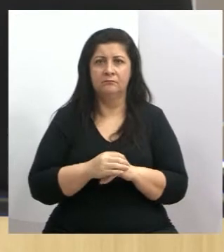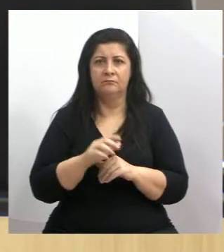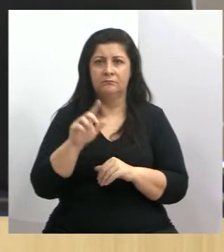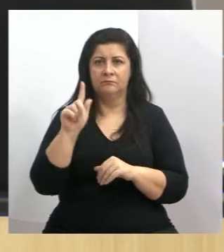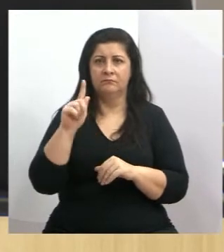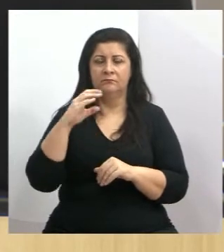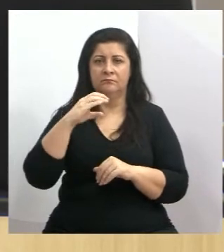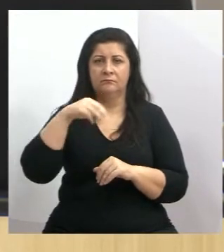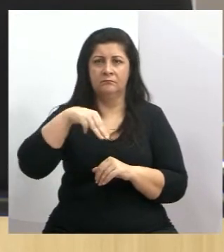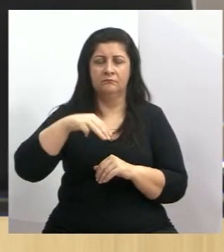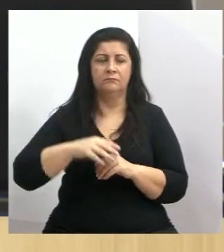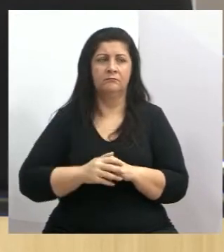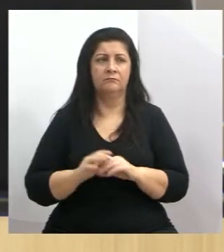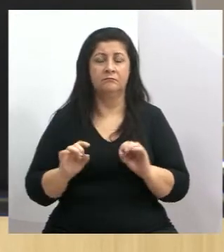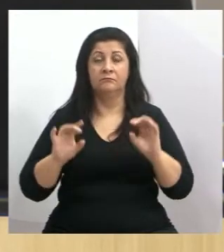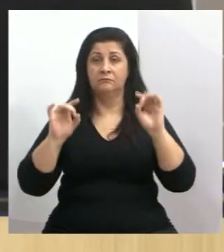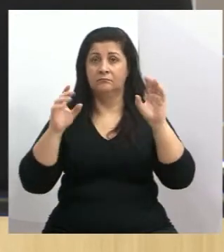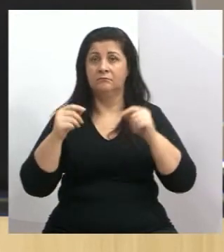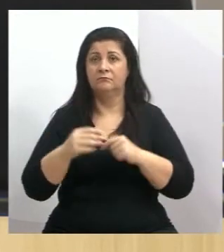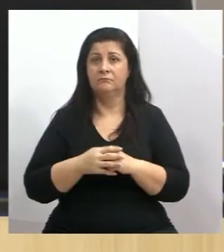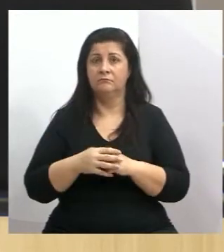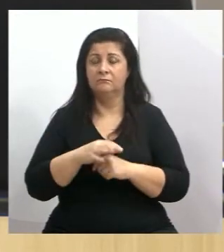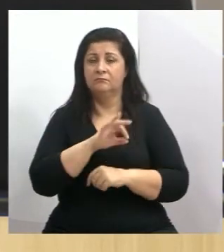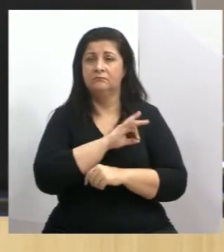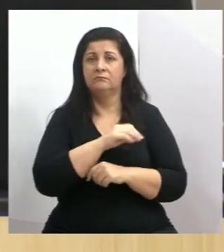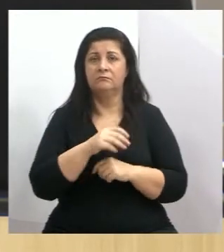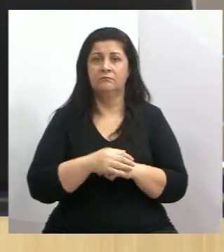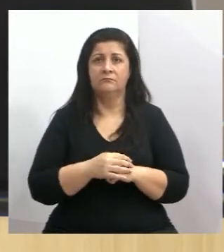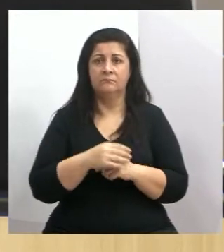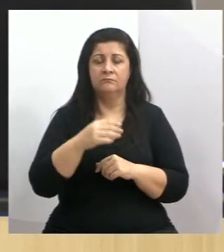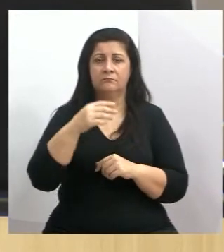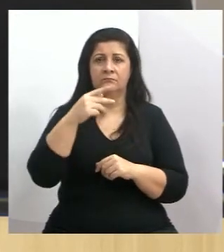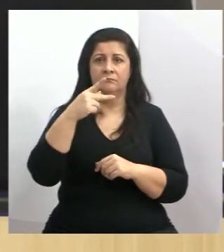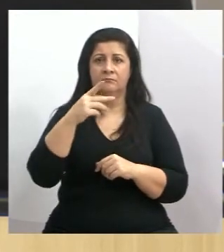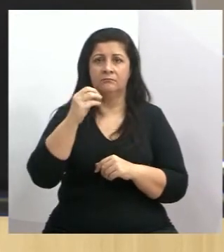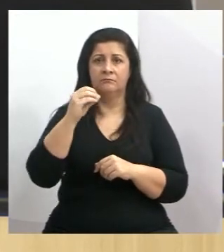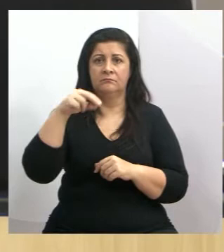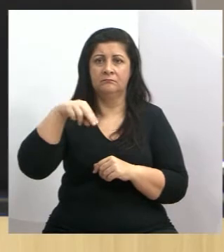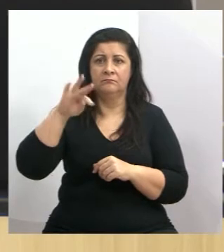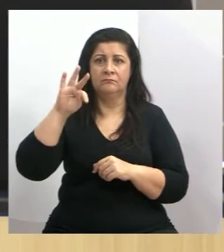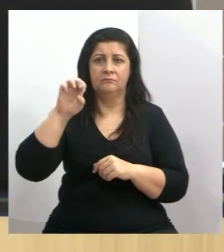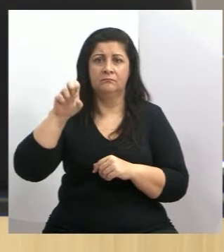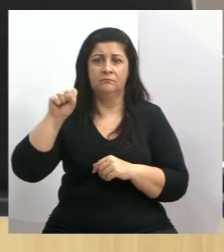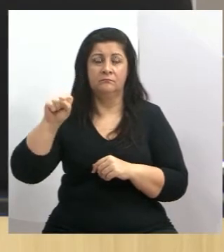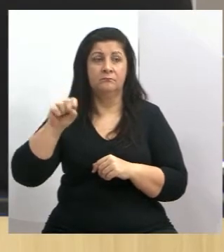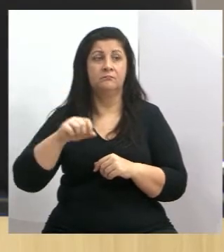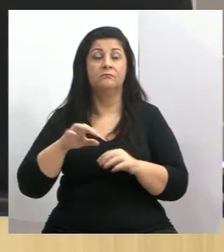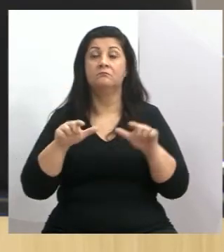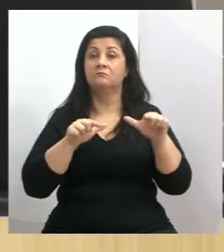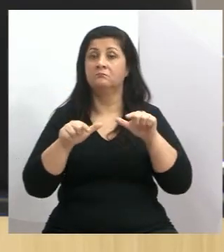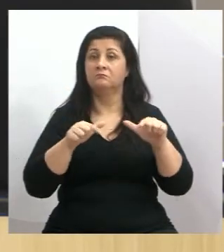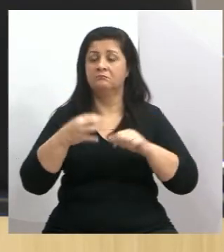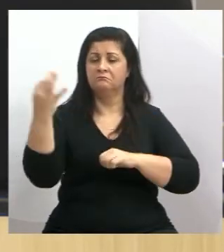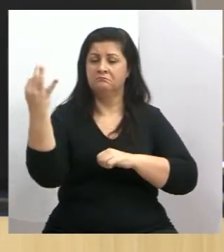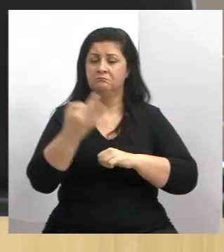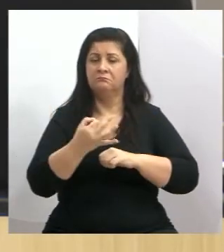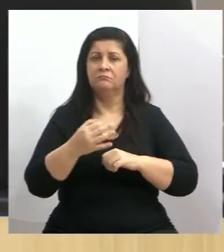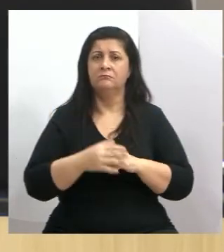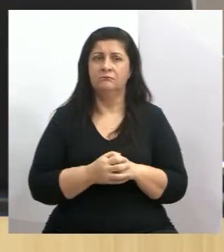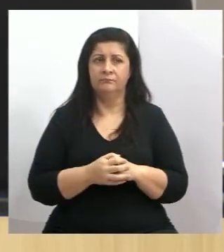aos guardas-civis James fontes e fontes ter o brilhante em forma de execução de seus trabalhos